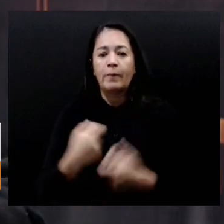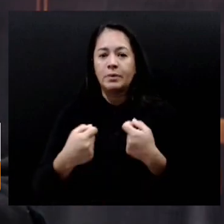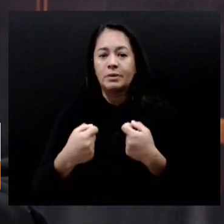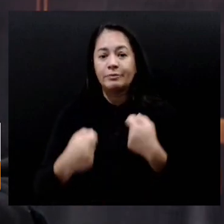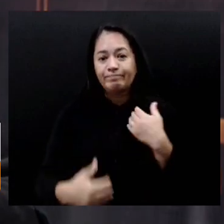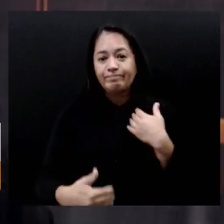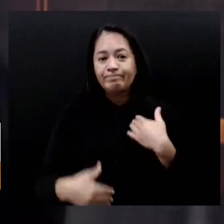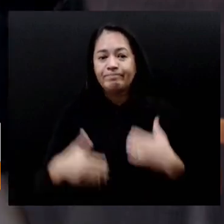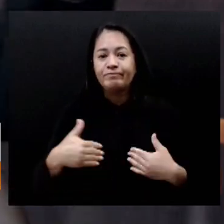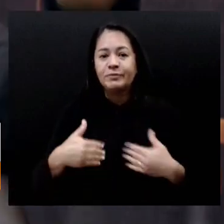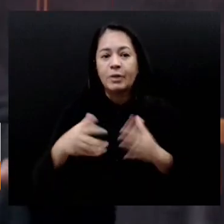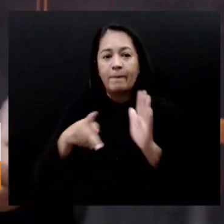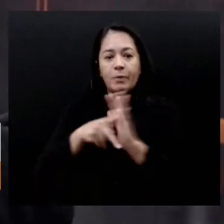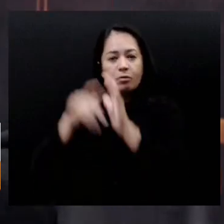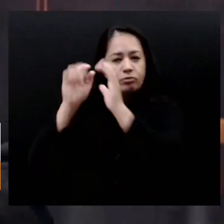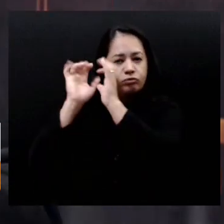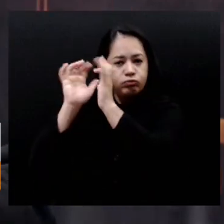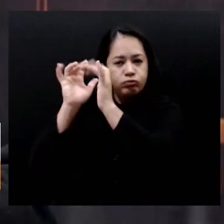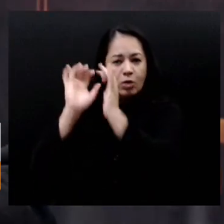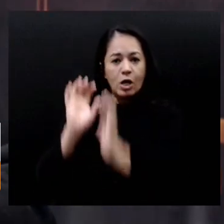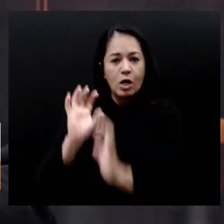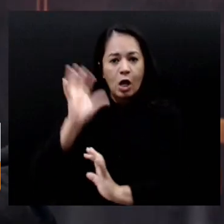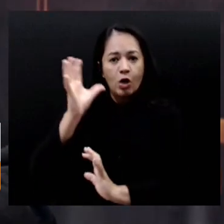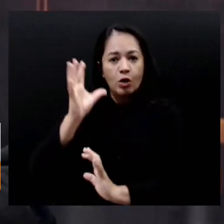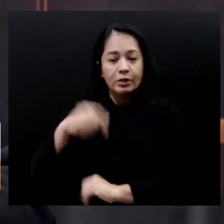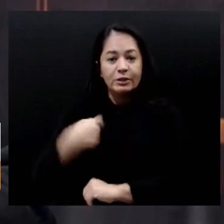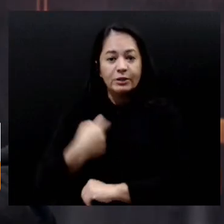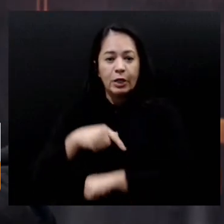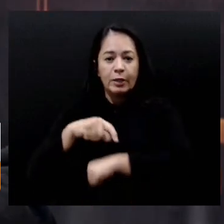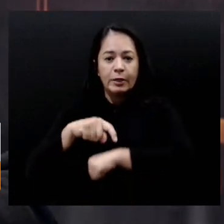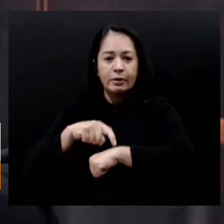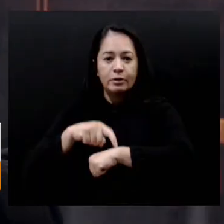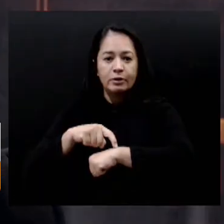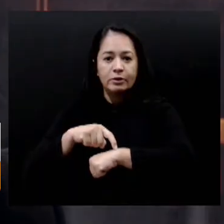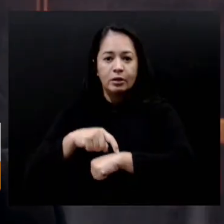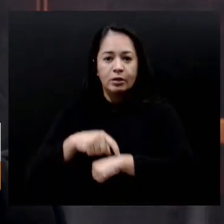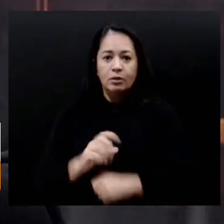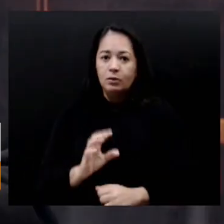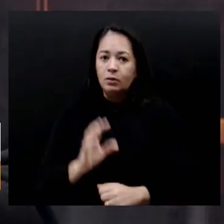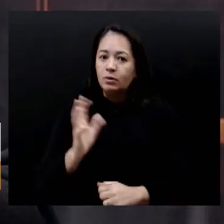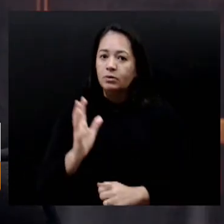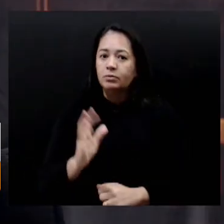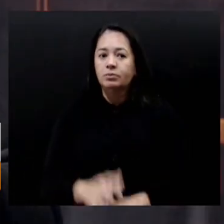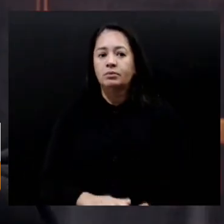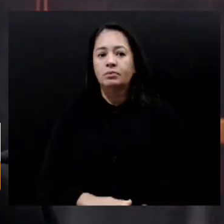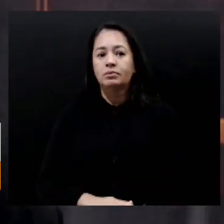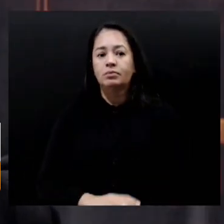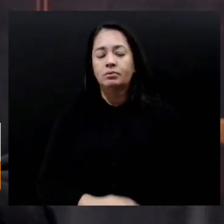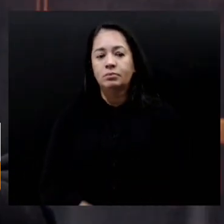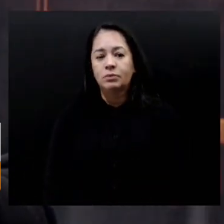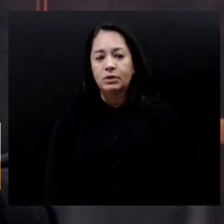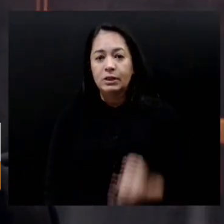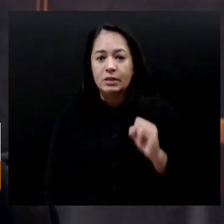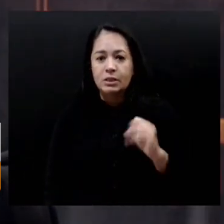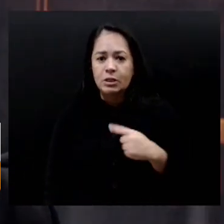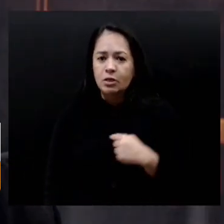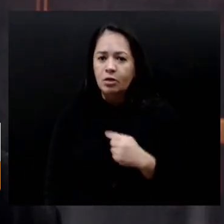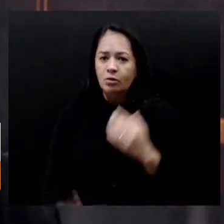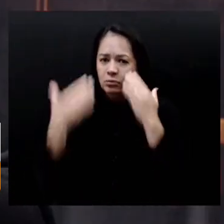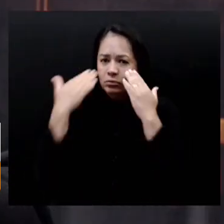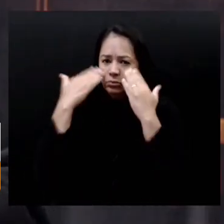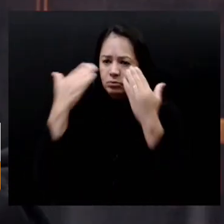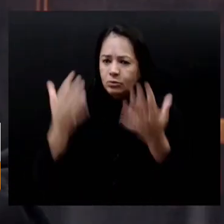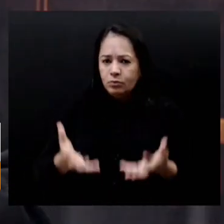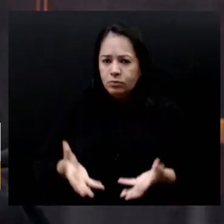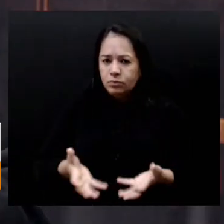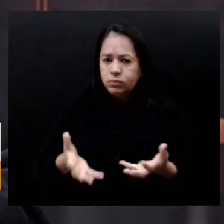que acontecem quando a raiva é despertada. Muito Então, bem. se eu estou diante de um estímulo que